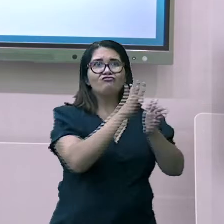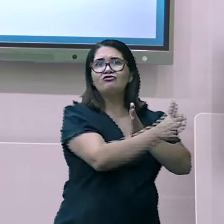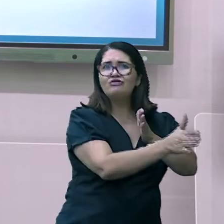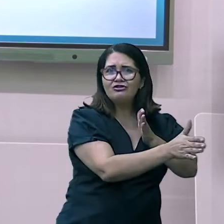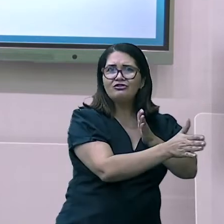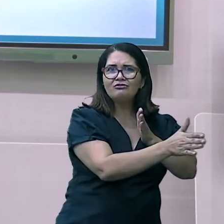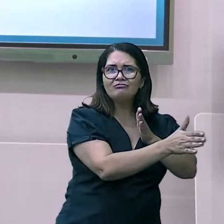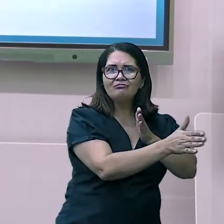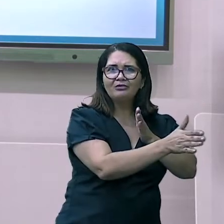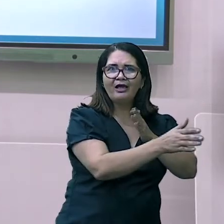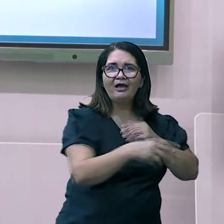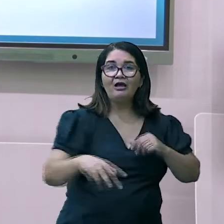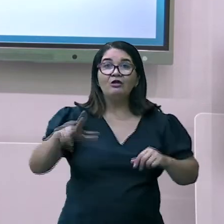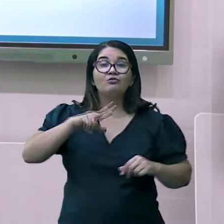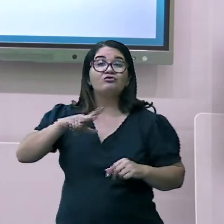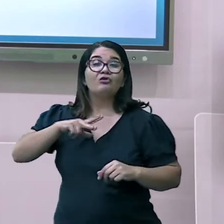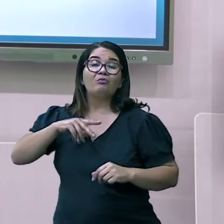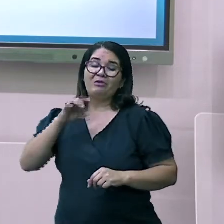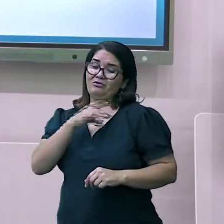os europeus.